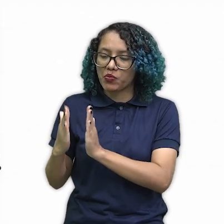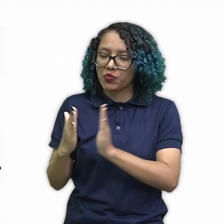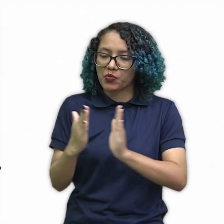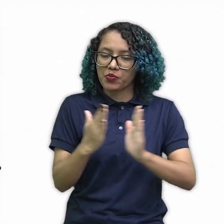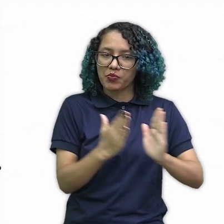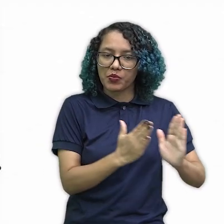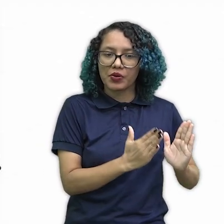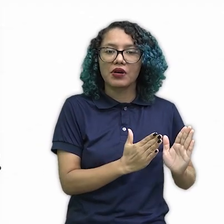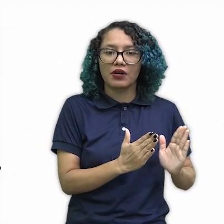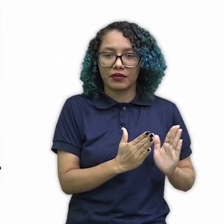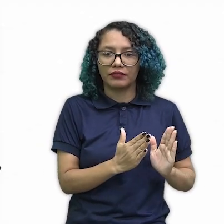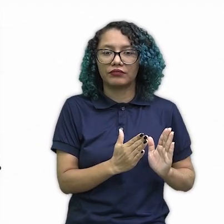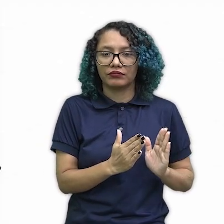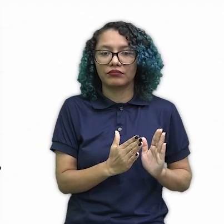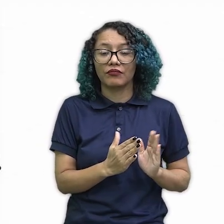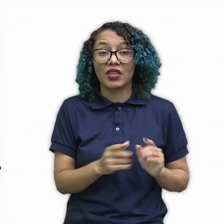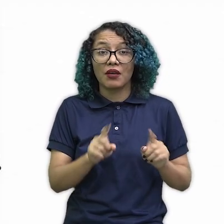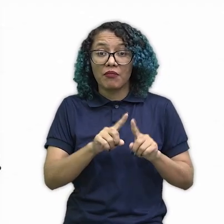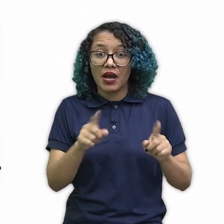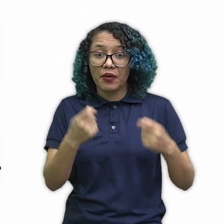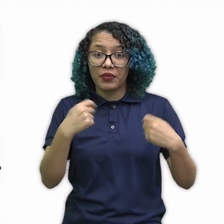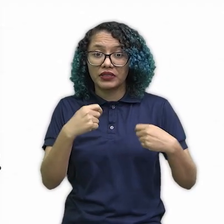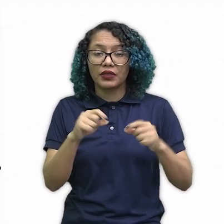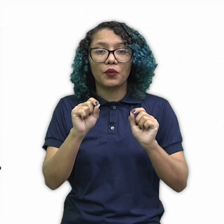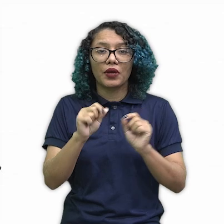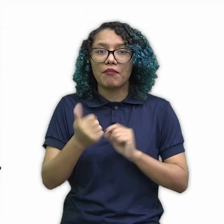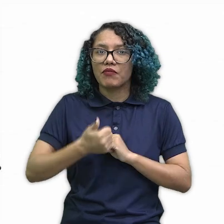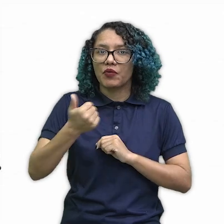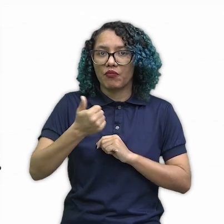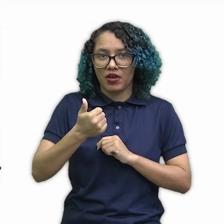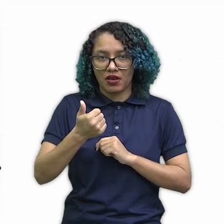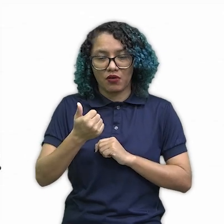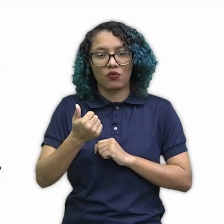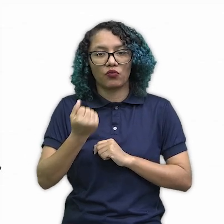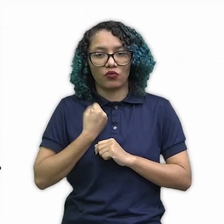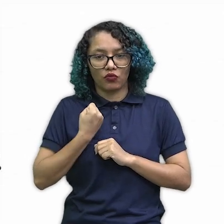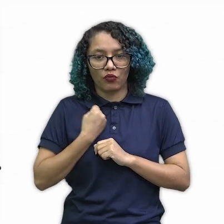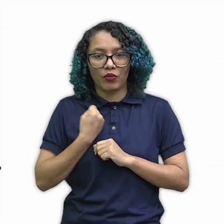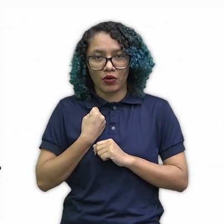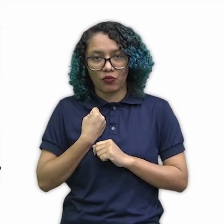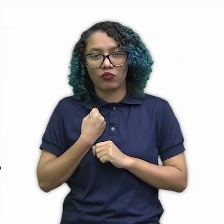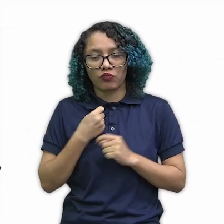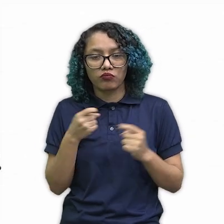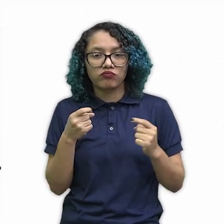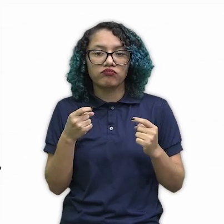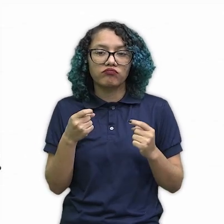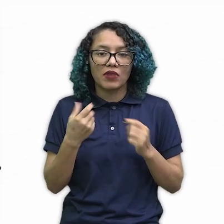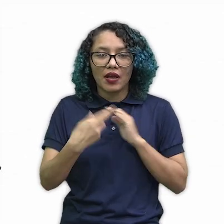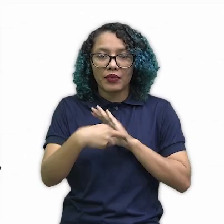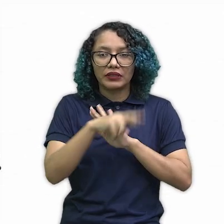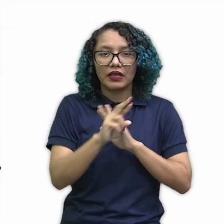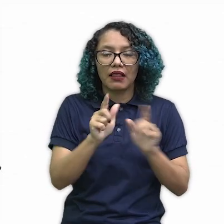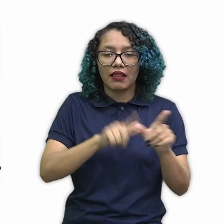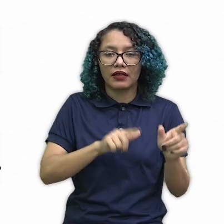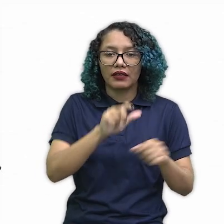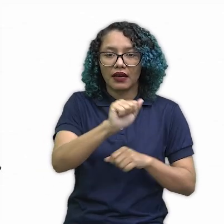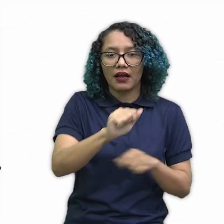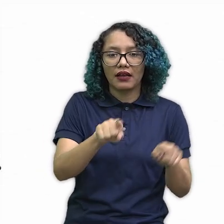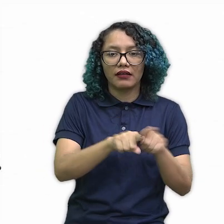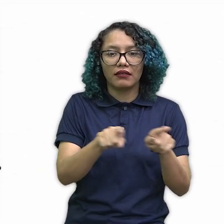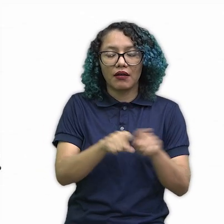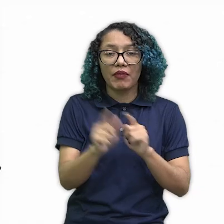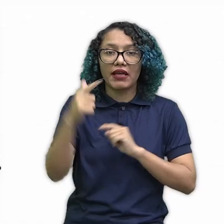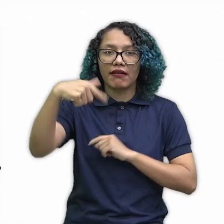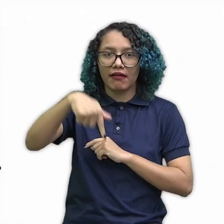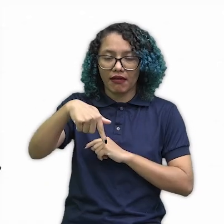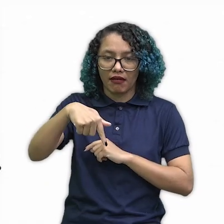sequência, dado o primeiro termo, tá? Chamado aí de A, e a razão Q. Então, o que nós temos aí